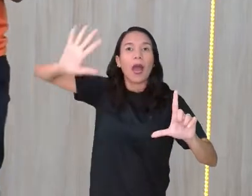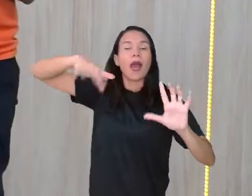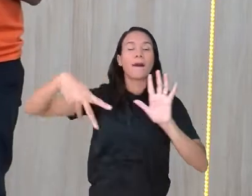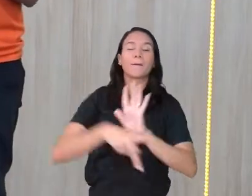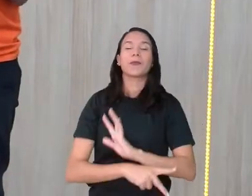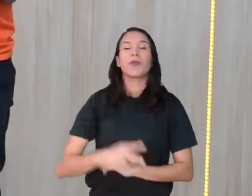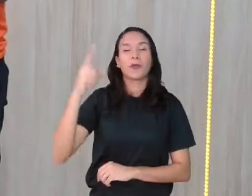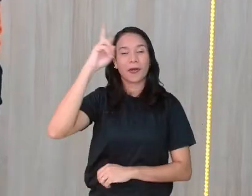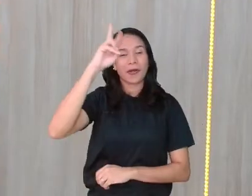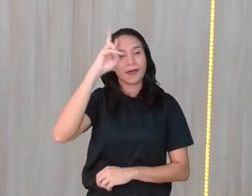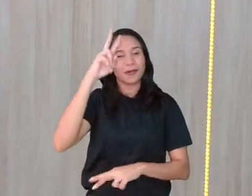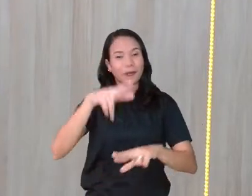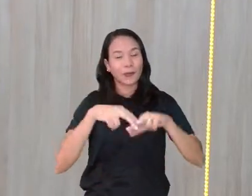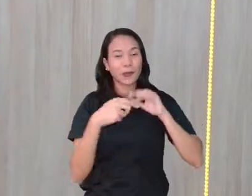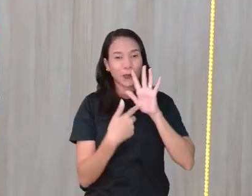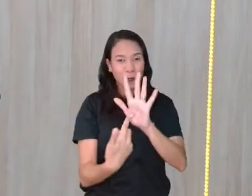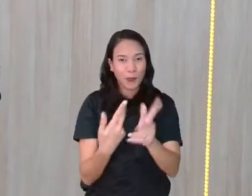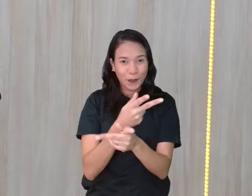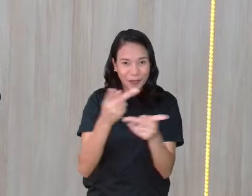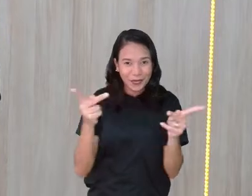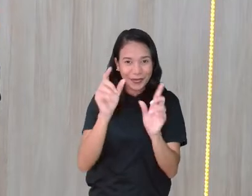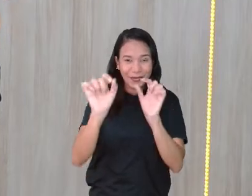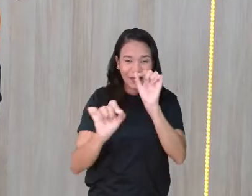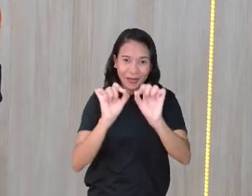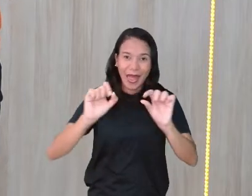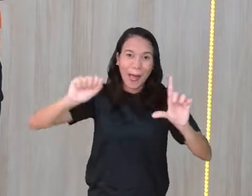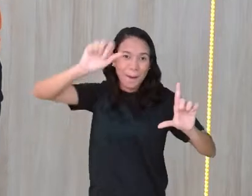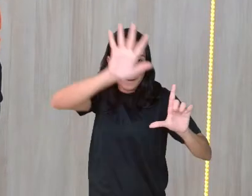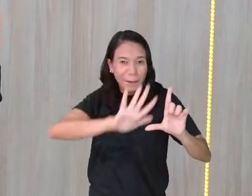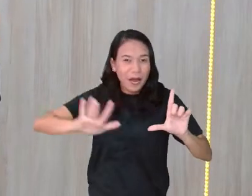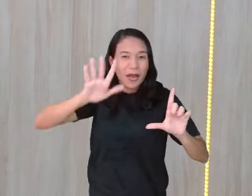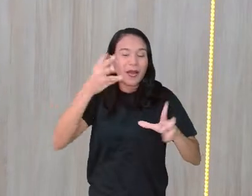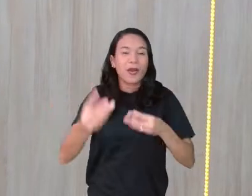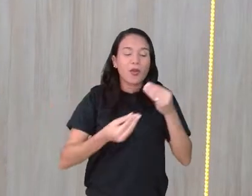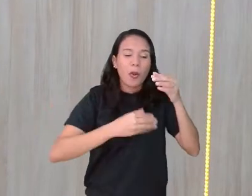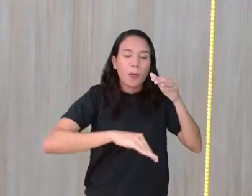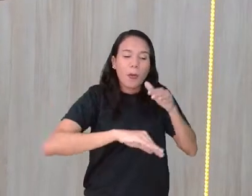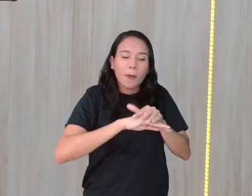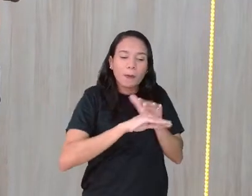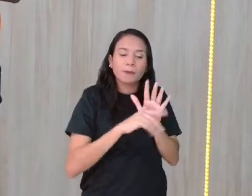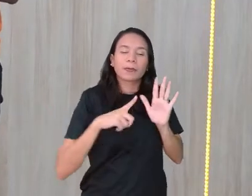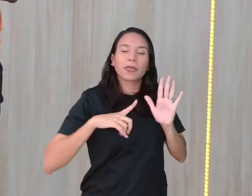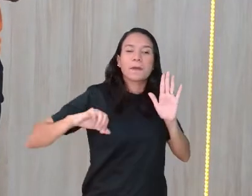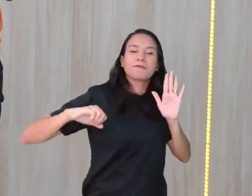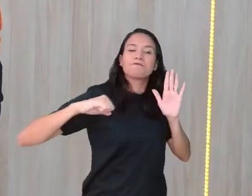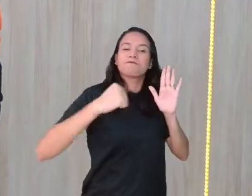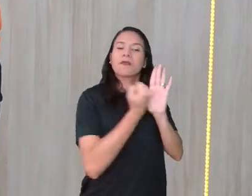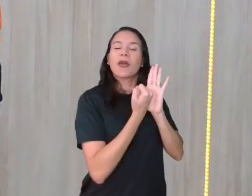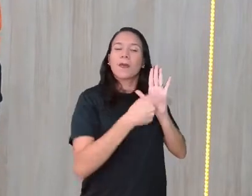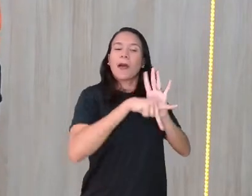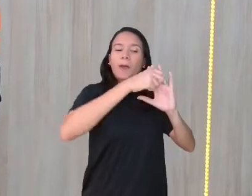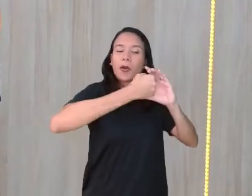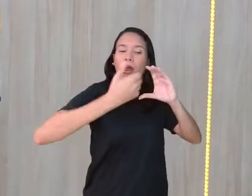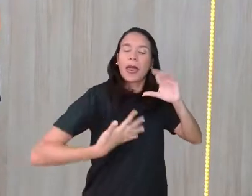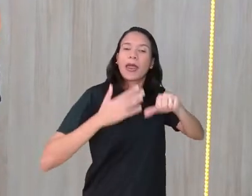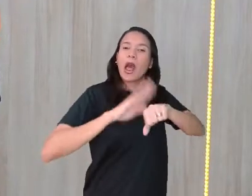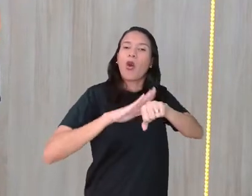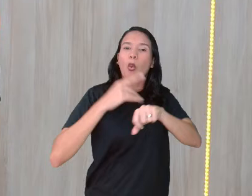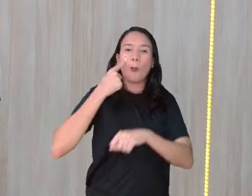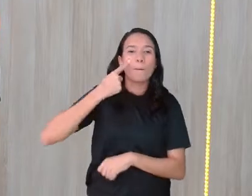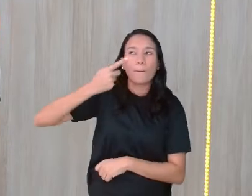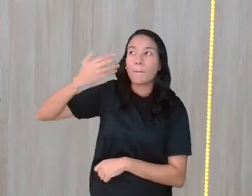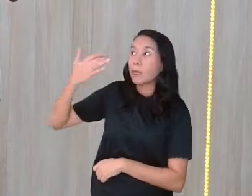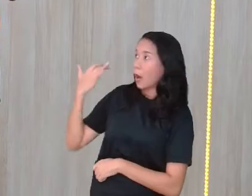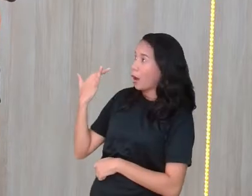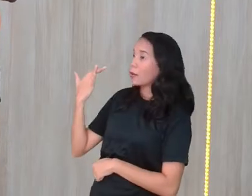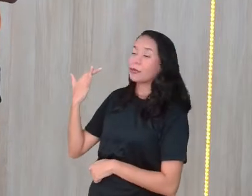Como a gente já falou para vocês, a paisagem, ela vai guardar marcas, né, de tempos passados, né, de